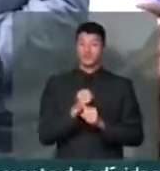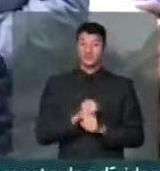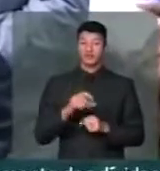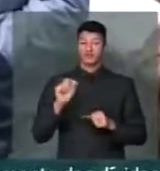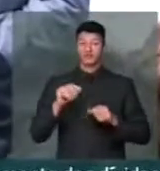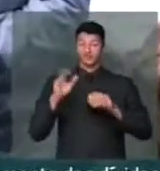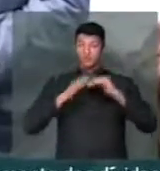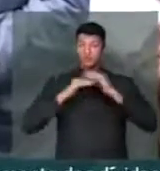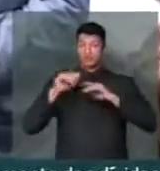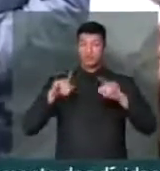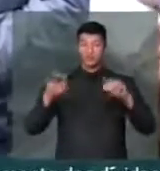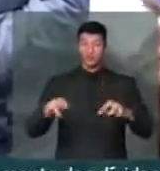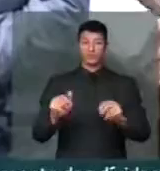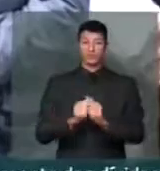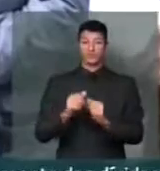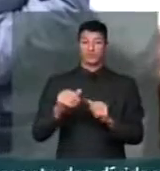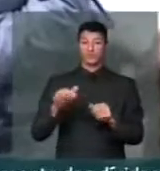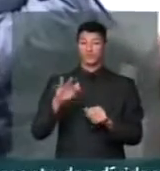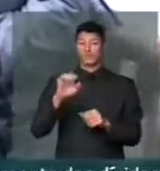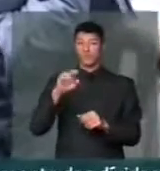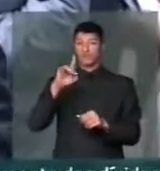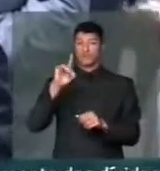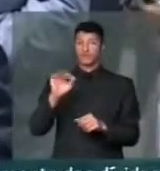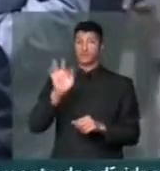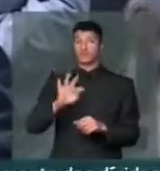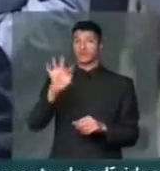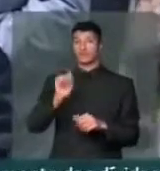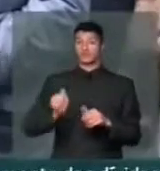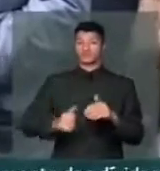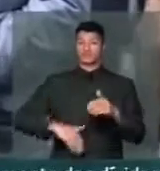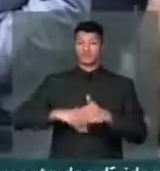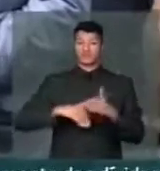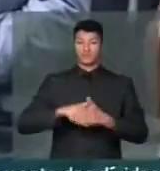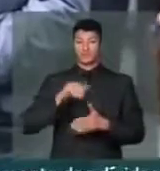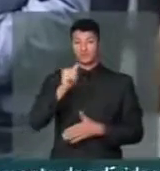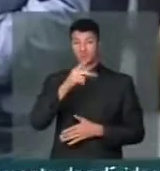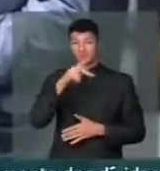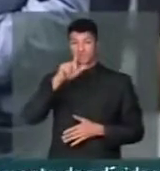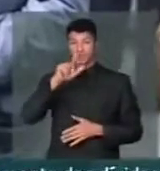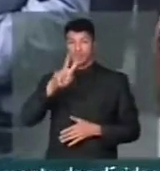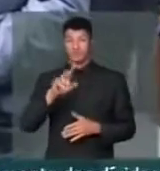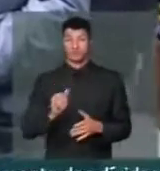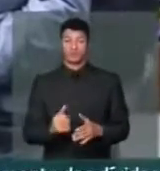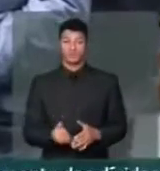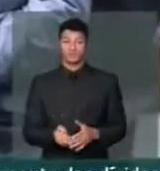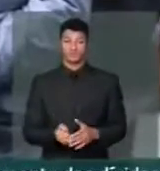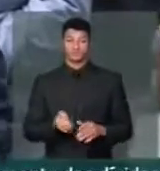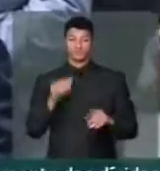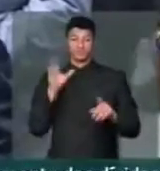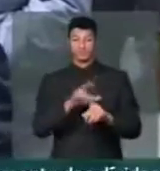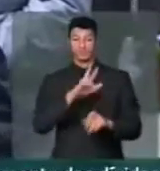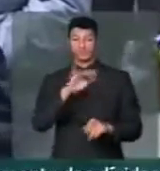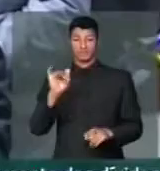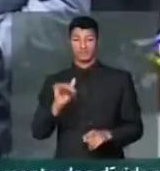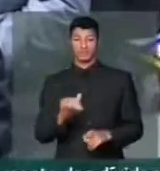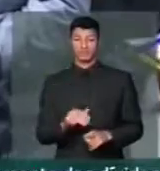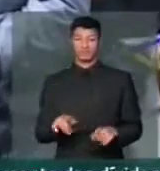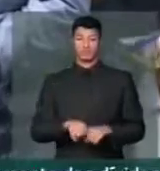E, sobretudo, os feudos nas federações de futebol, que o PLV ataca, vão